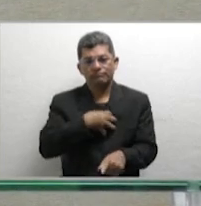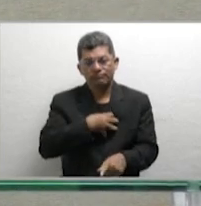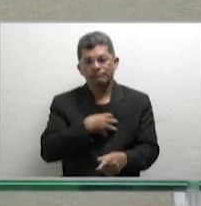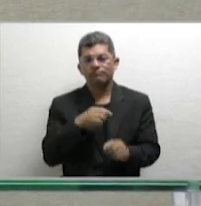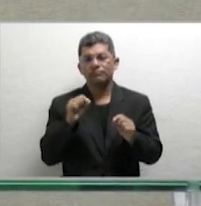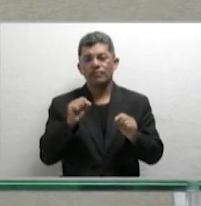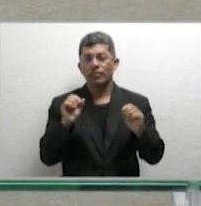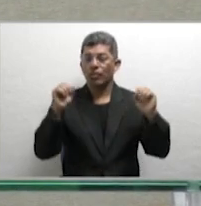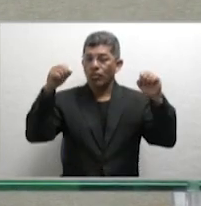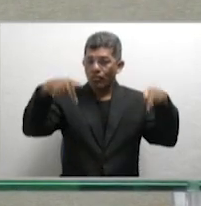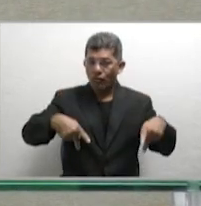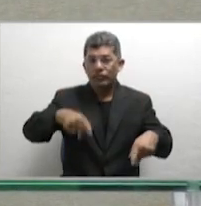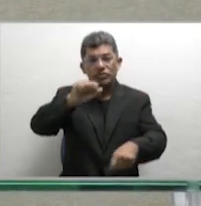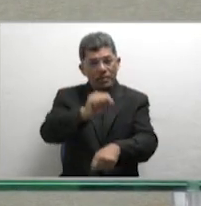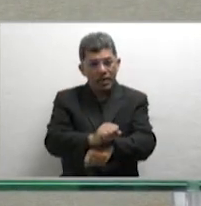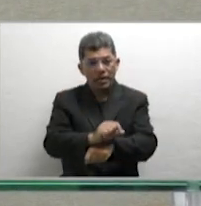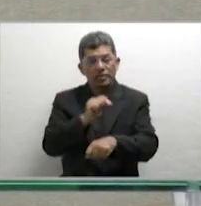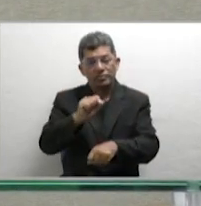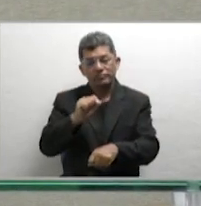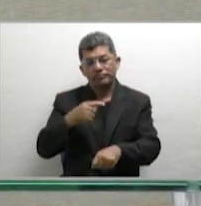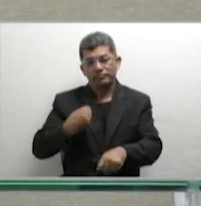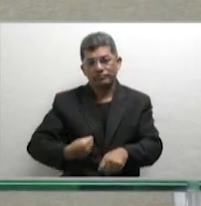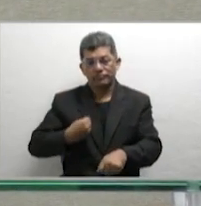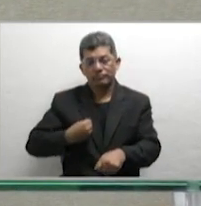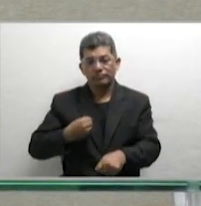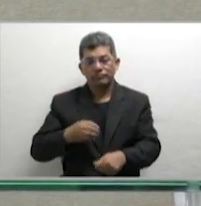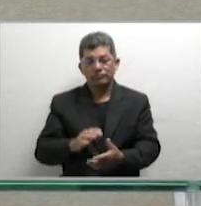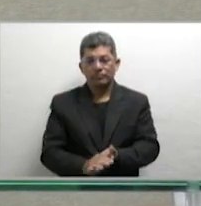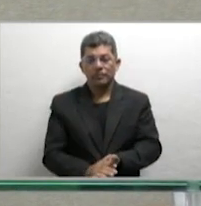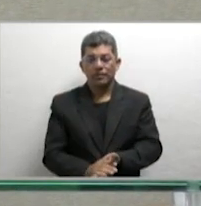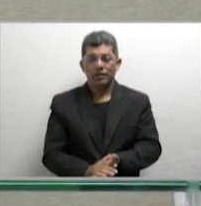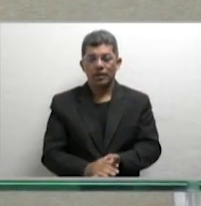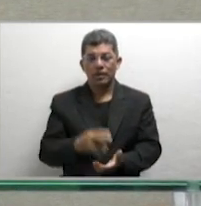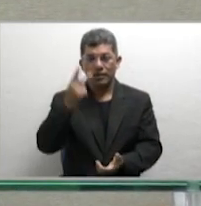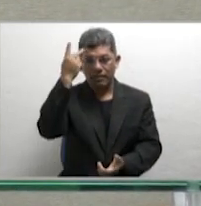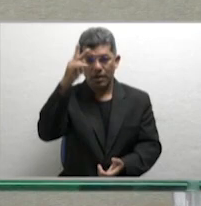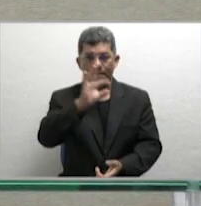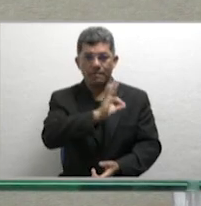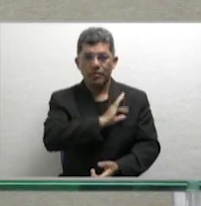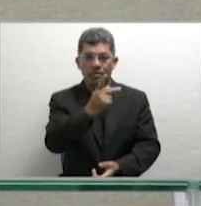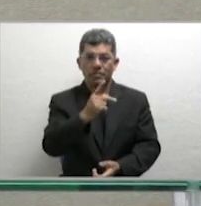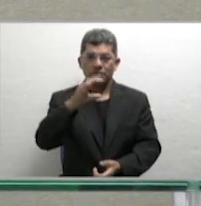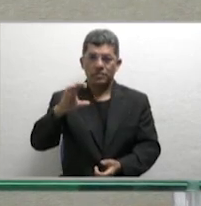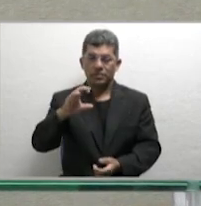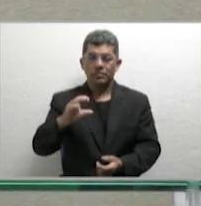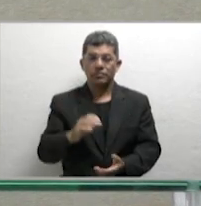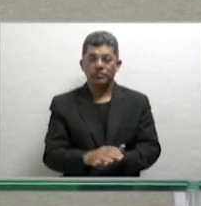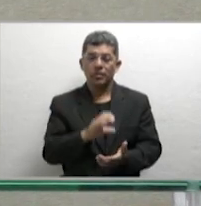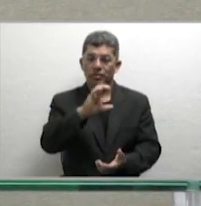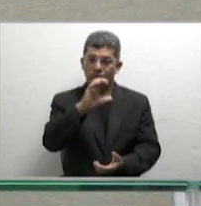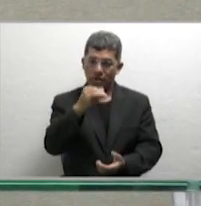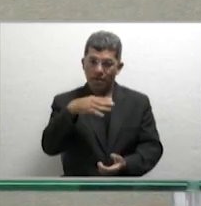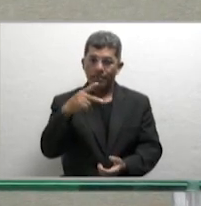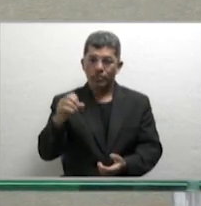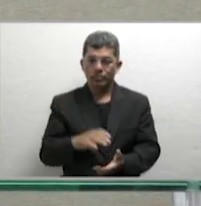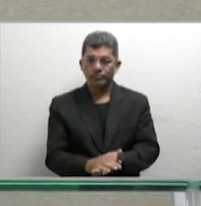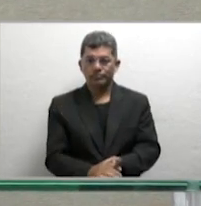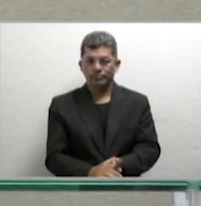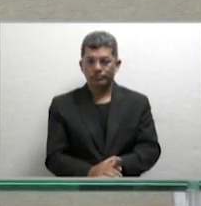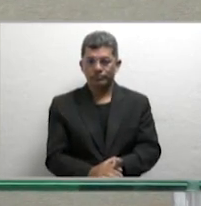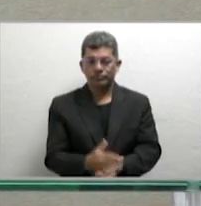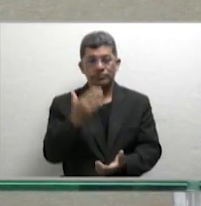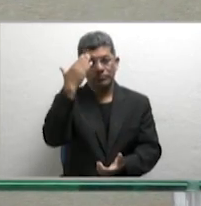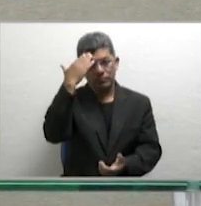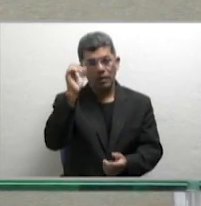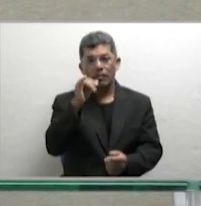segurança que a população espera passa pela presença da polícia militar no campo, no terreno. Sem que o